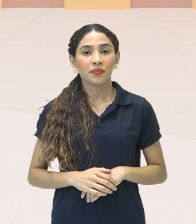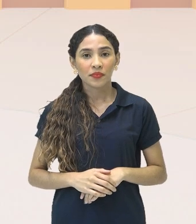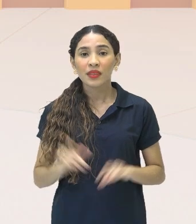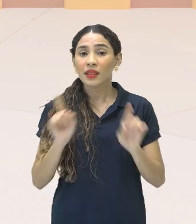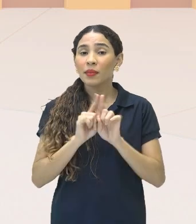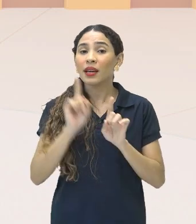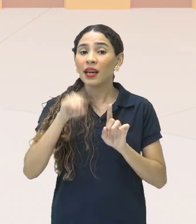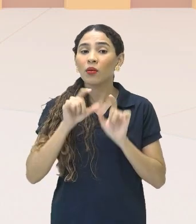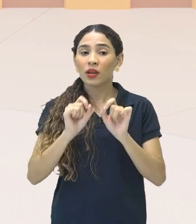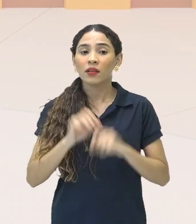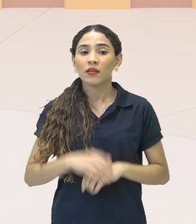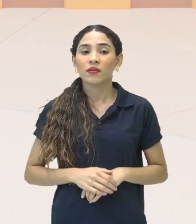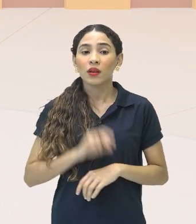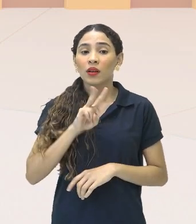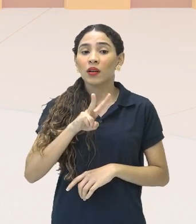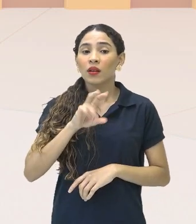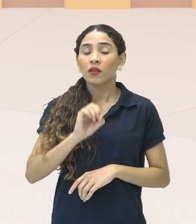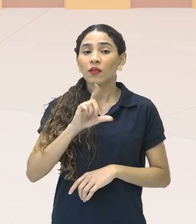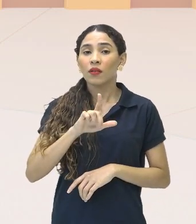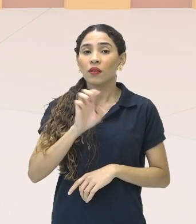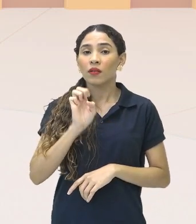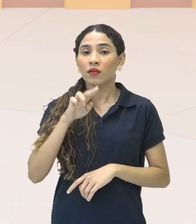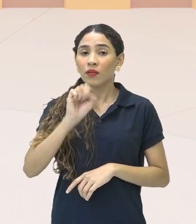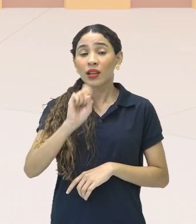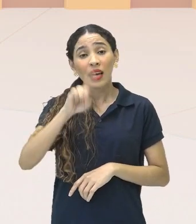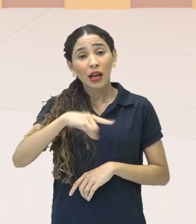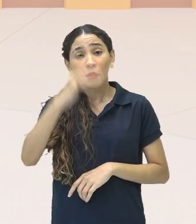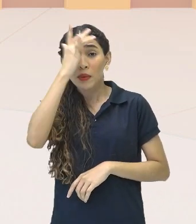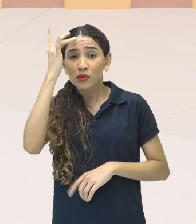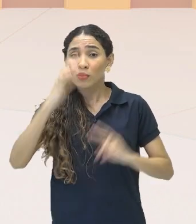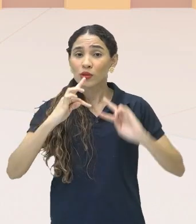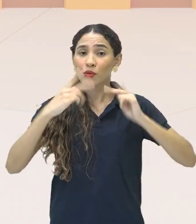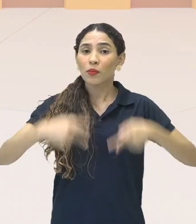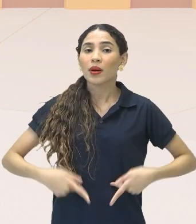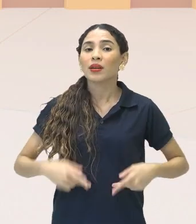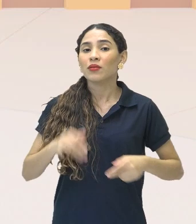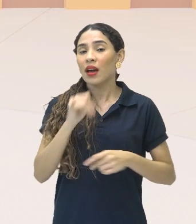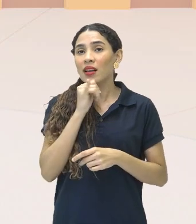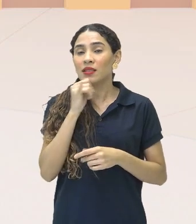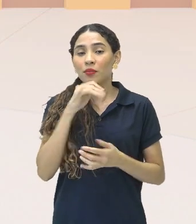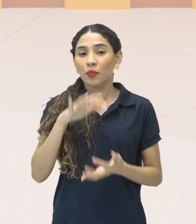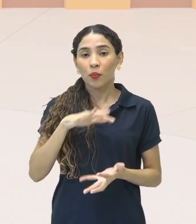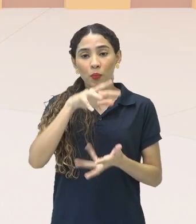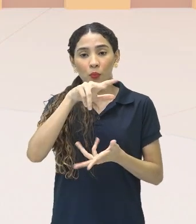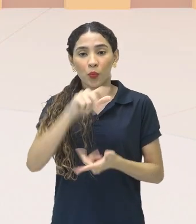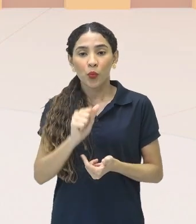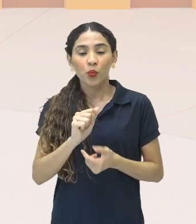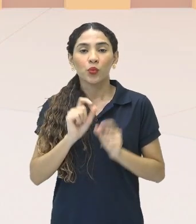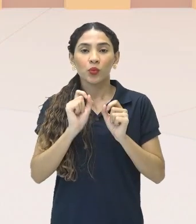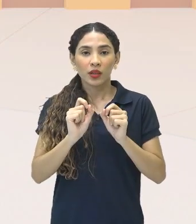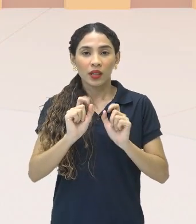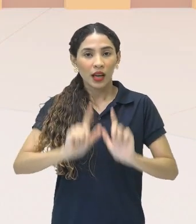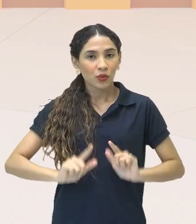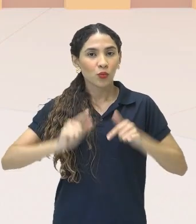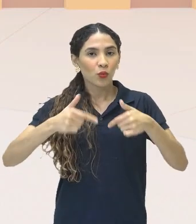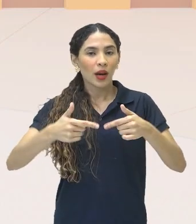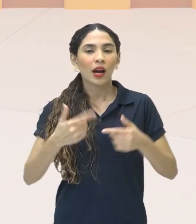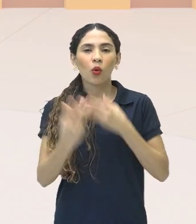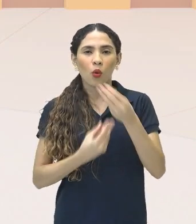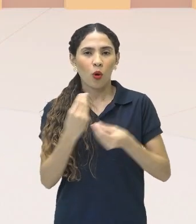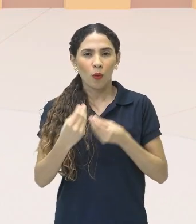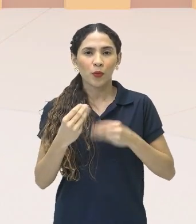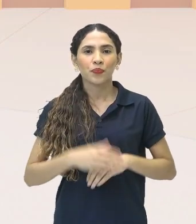Ele também é volens, né? Ele é uma pessoa também que está ali no mundo para atuar de uma